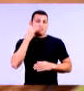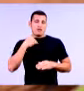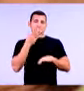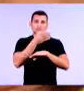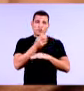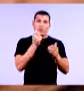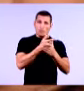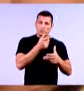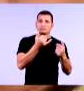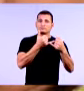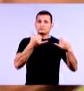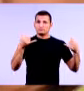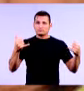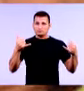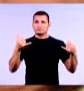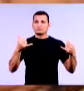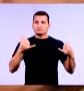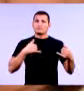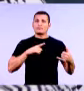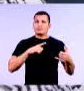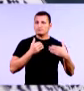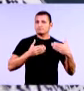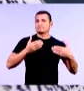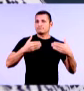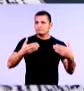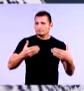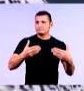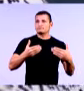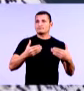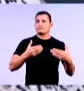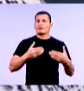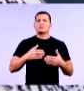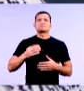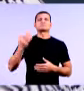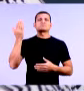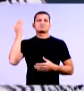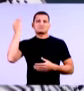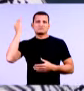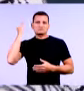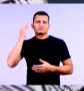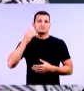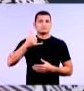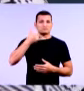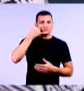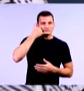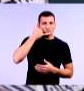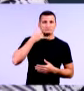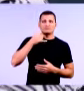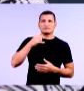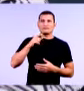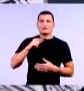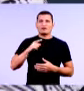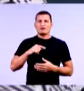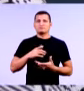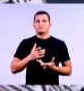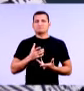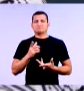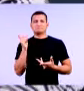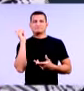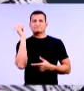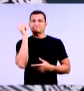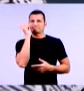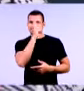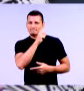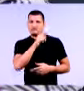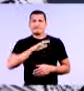vem acompanhando já de geração, né? Então, naquela época, telefone era uma coisa raríssima, né?